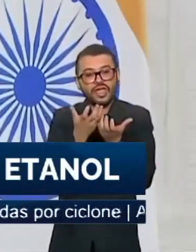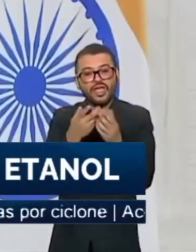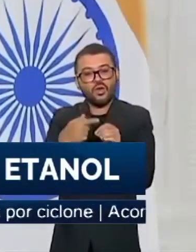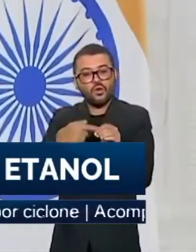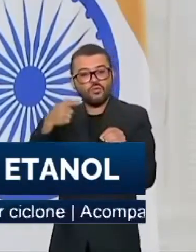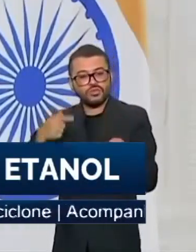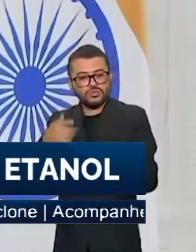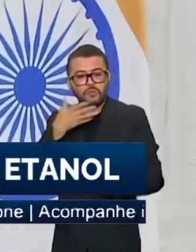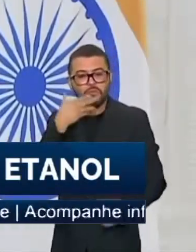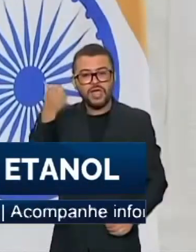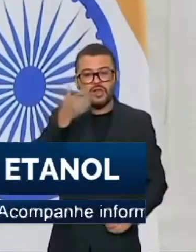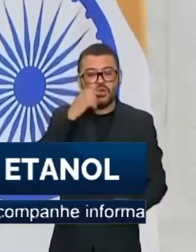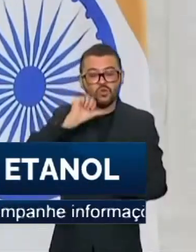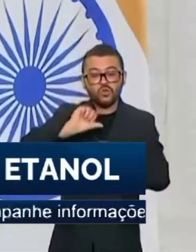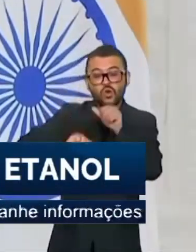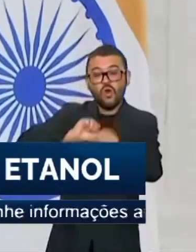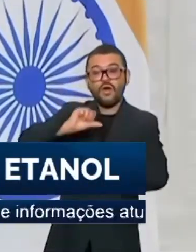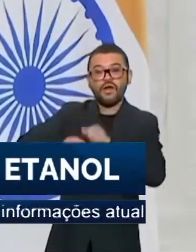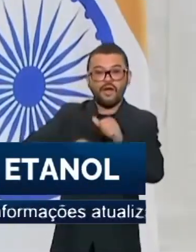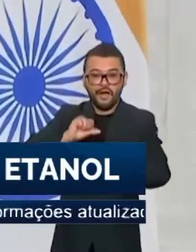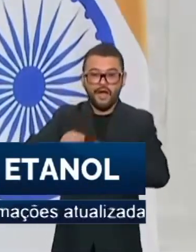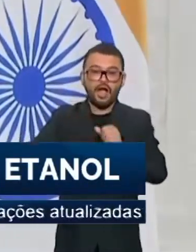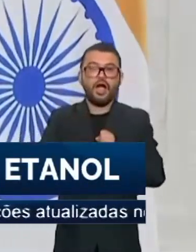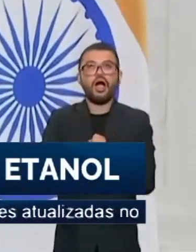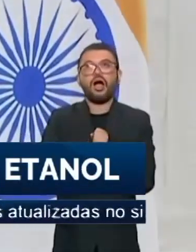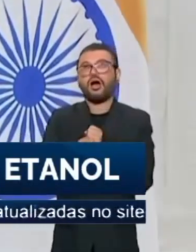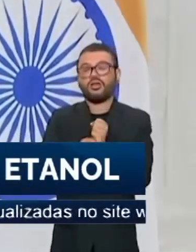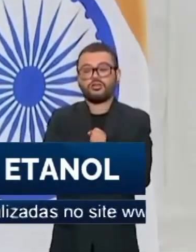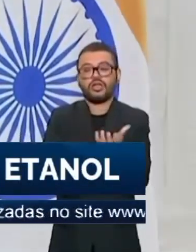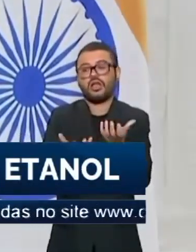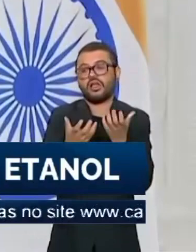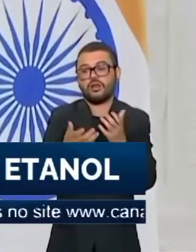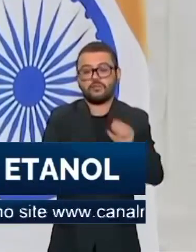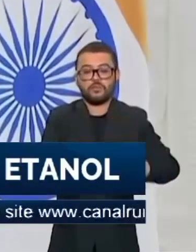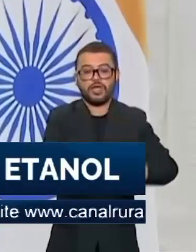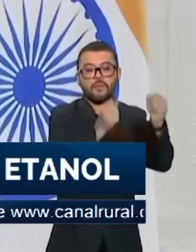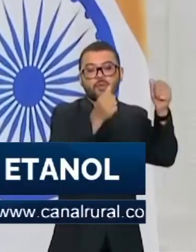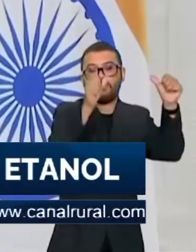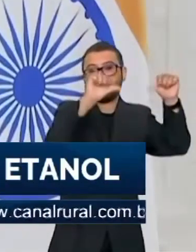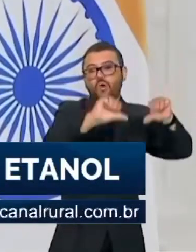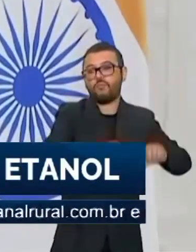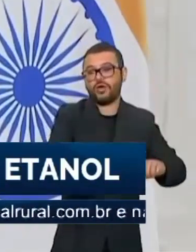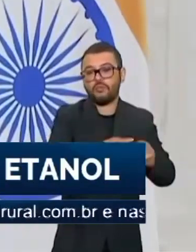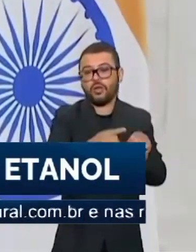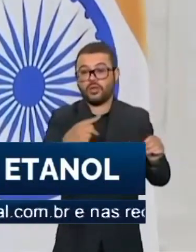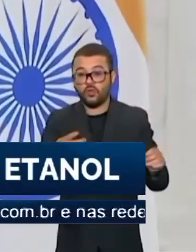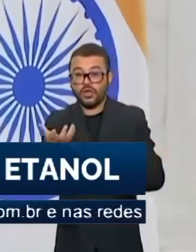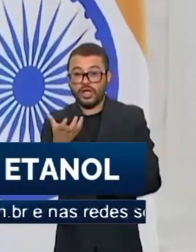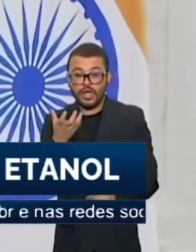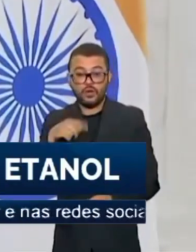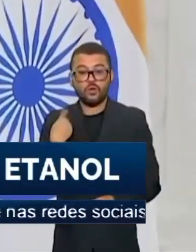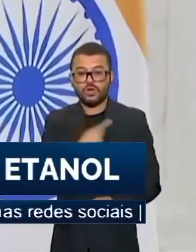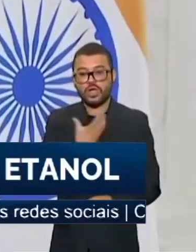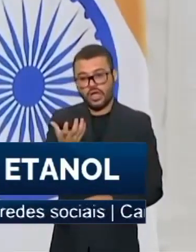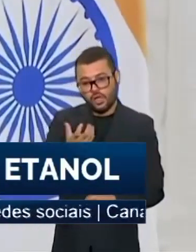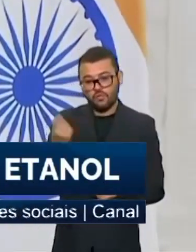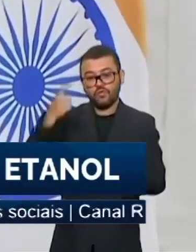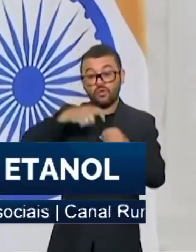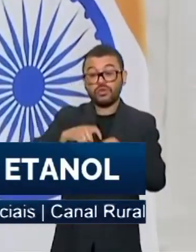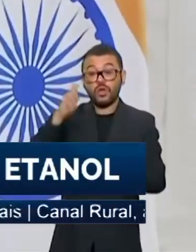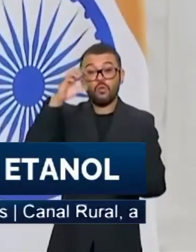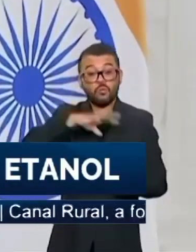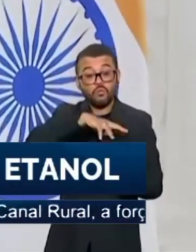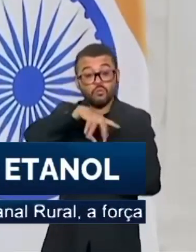como alternativa ao petróleo já faz muito tempo, antes de qualquer crise de petróleo. É porque nós achamos que o